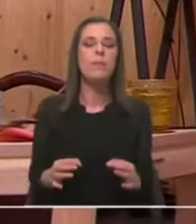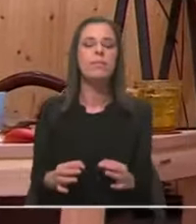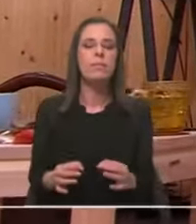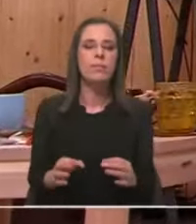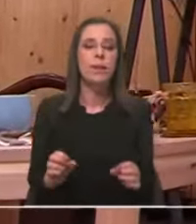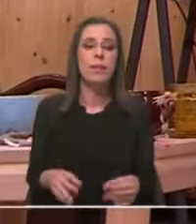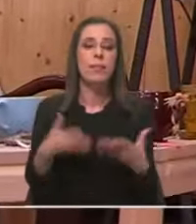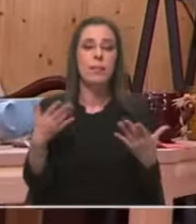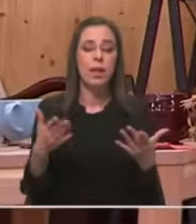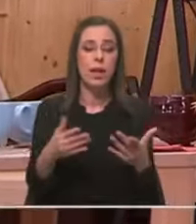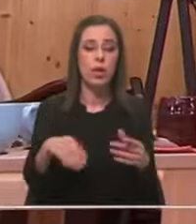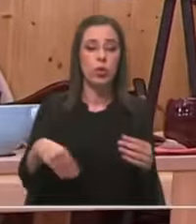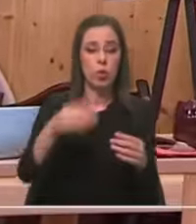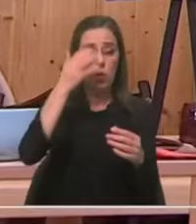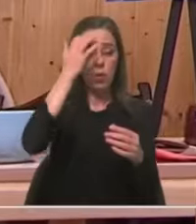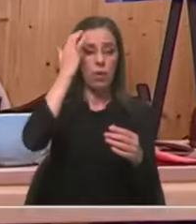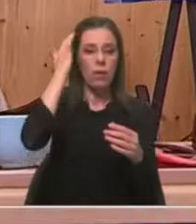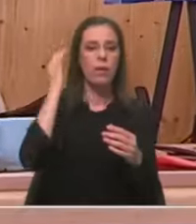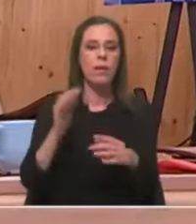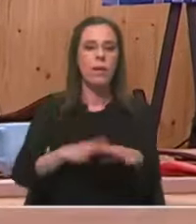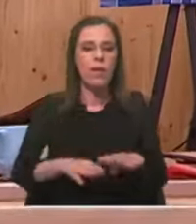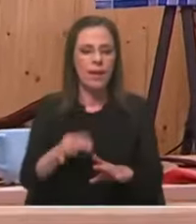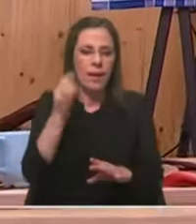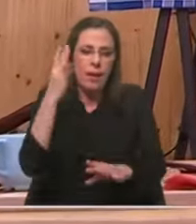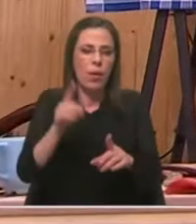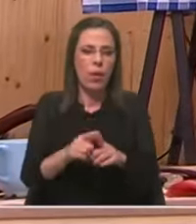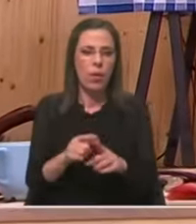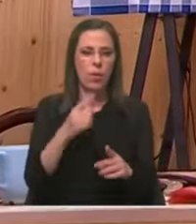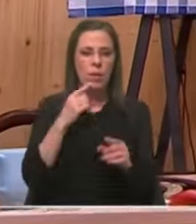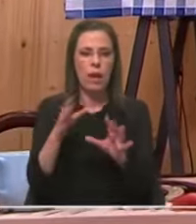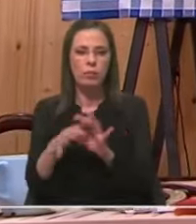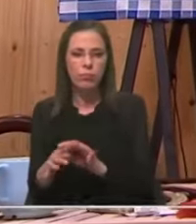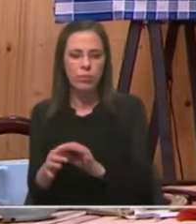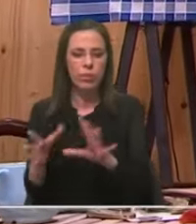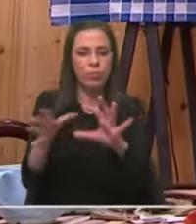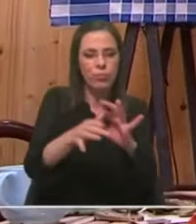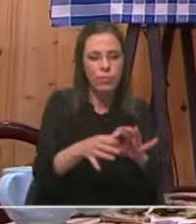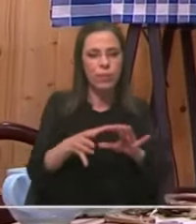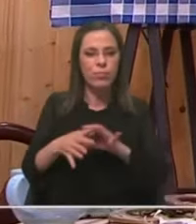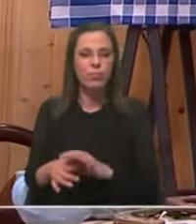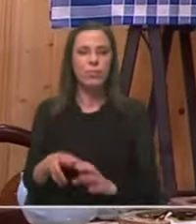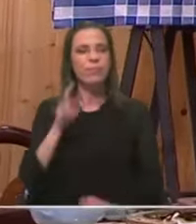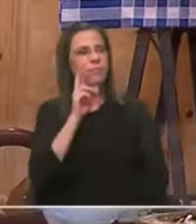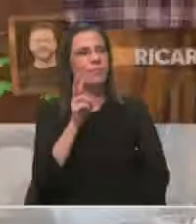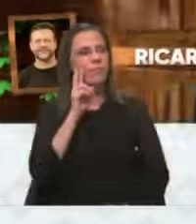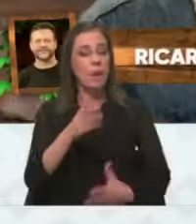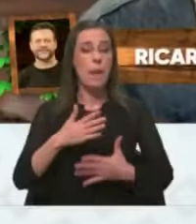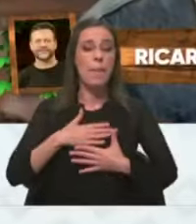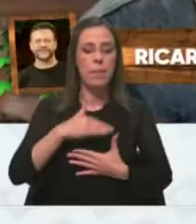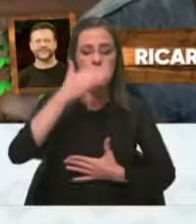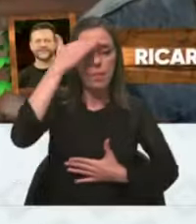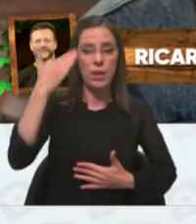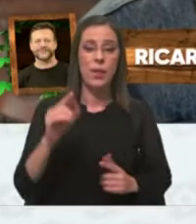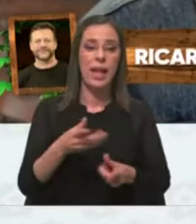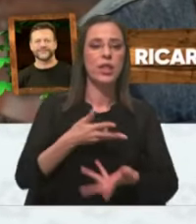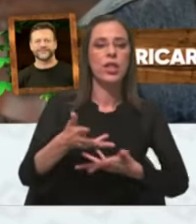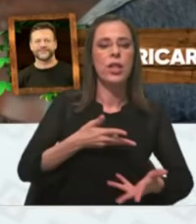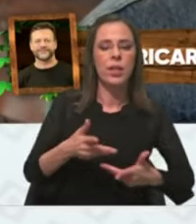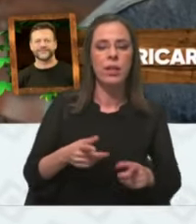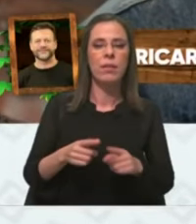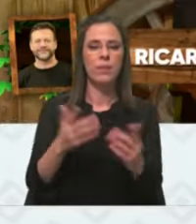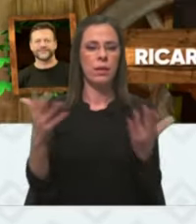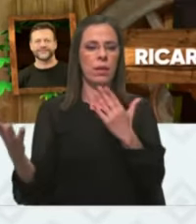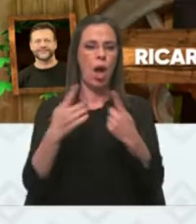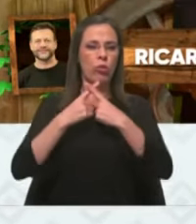que desde o início começaram a jogar e a fazer uniões nesse sentido, etc. Então, a parte para mim mais difícil foi essa, porque era um contraste